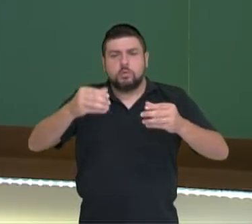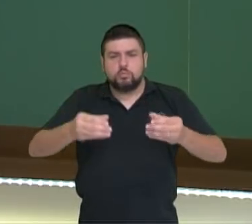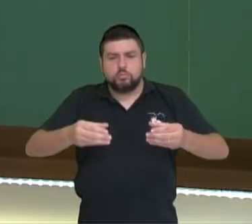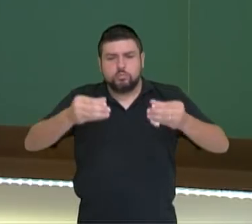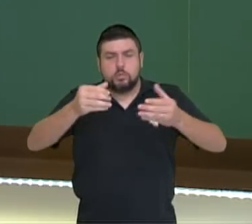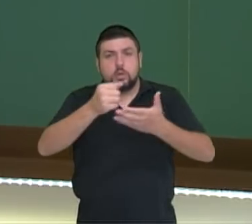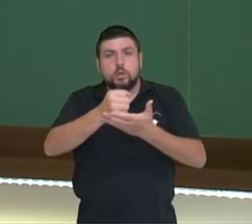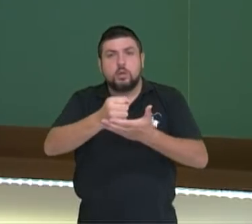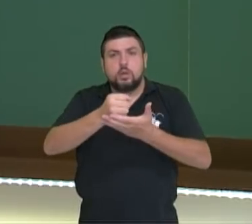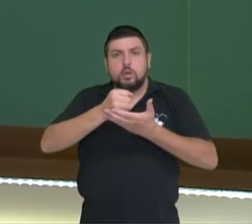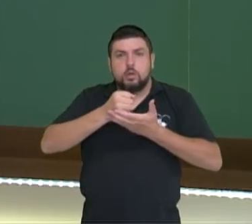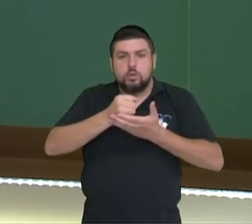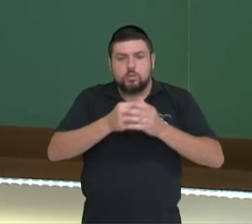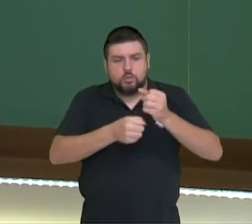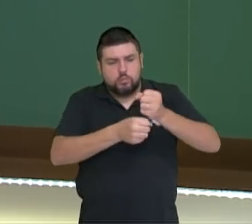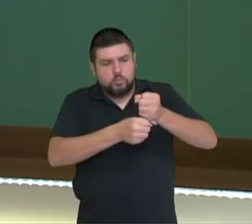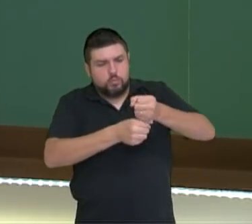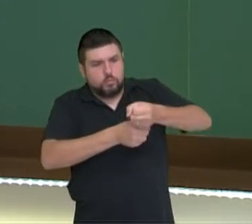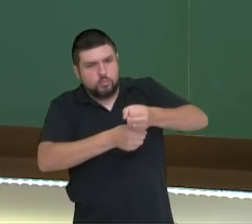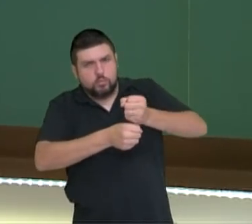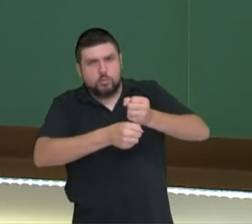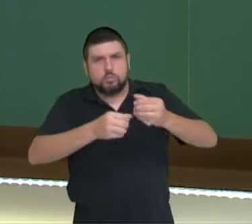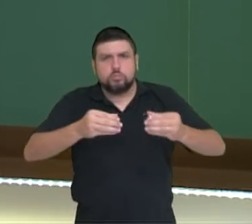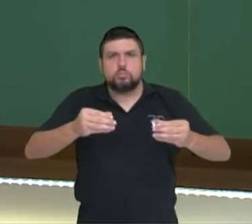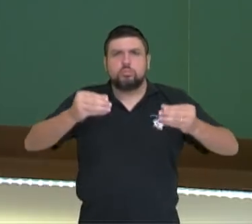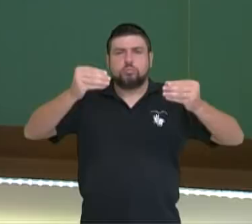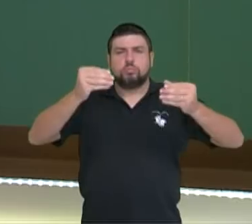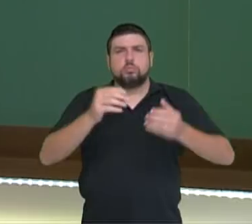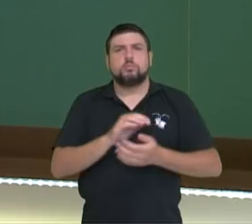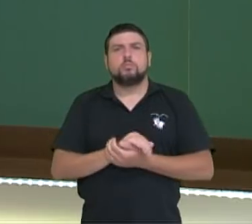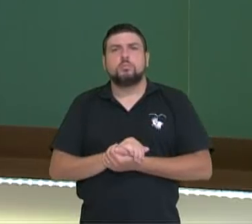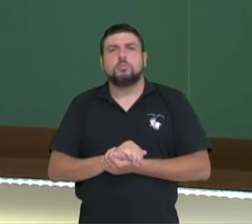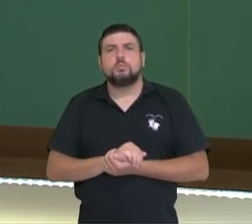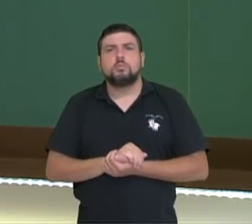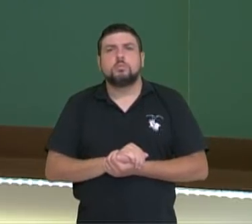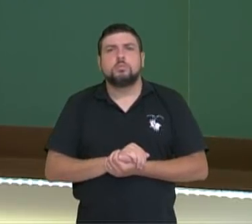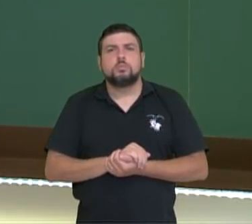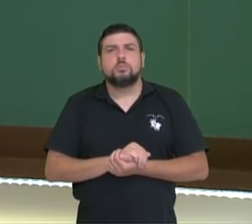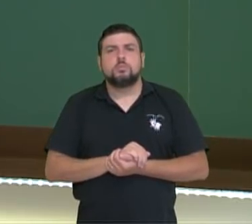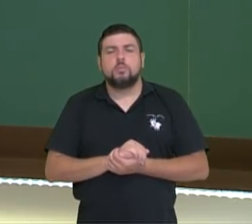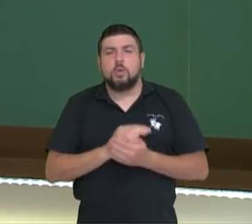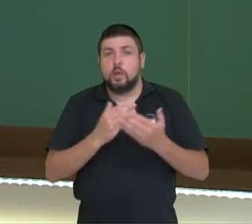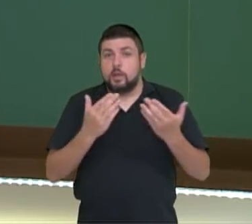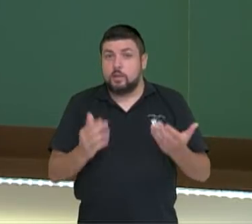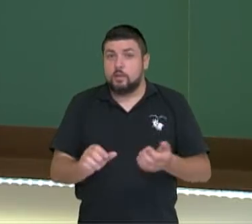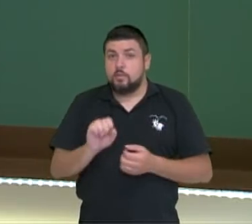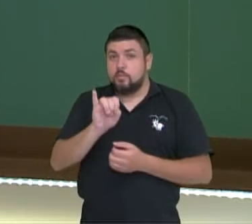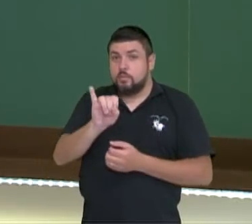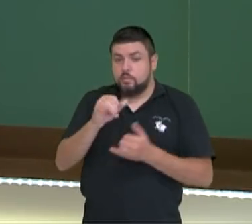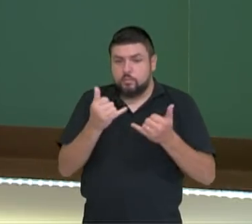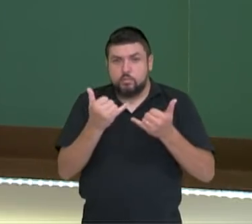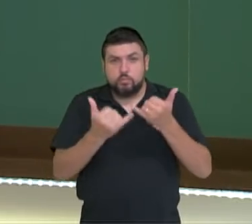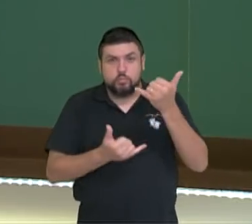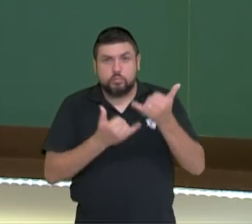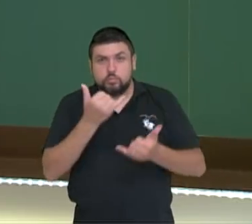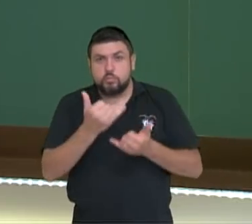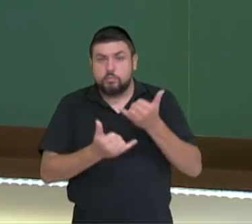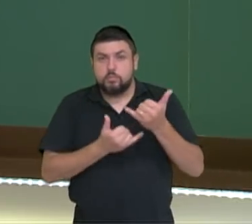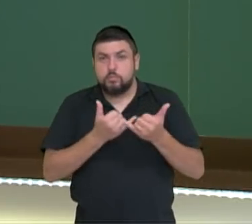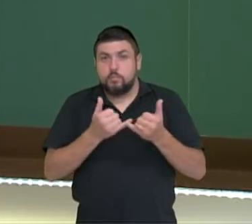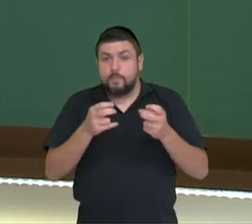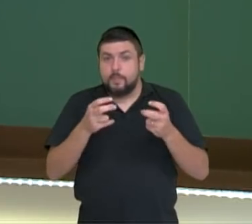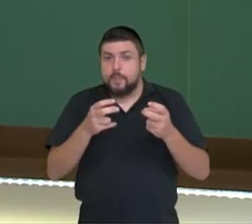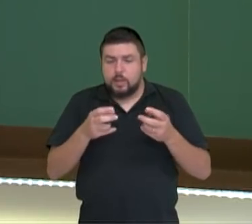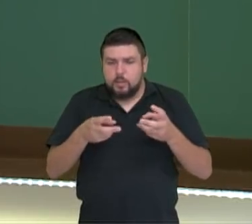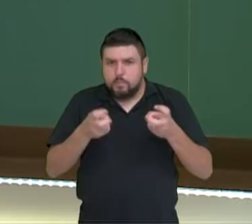pescoço possa ficar numa posição melhor, ok? Então, se você está jogando e percebe que o teu pescoço está caído,